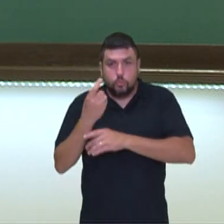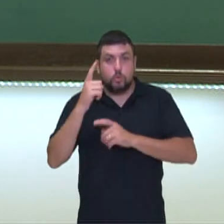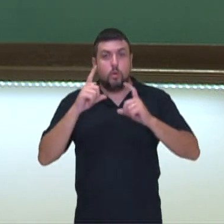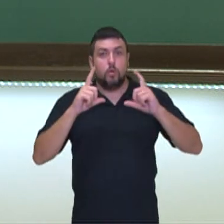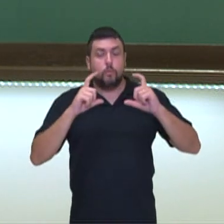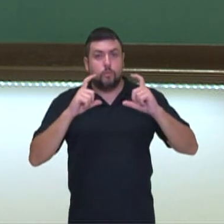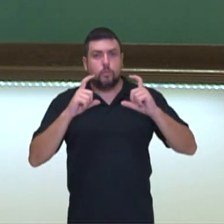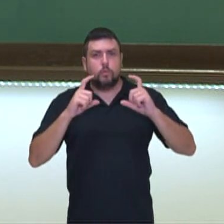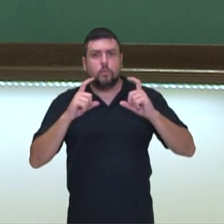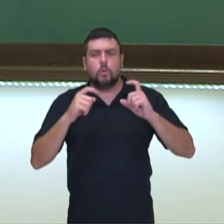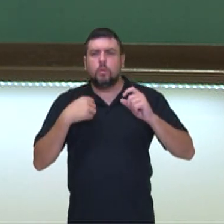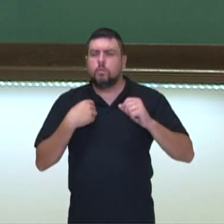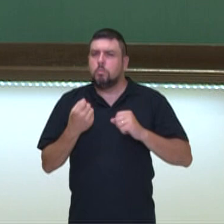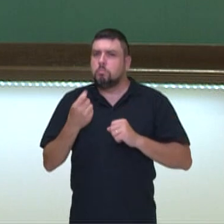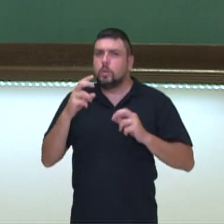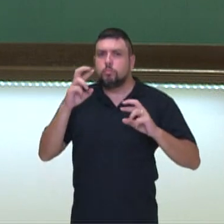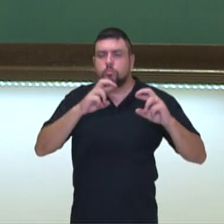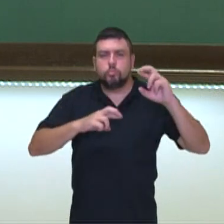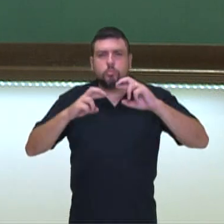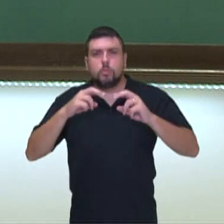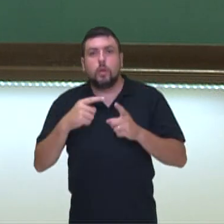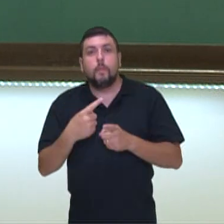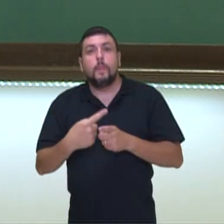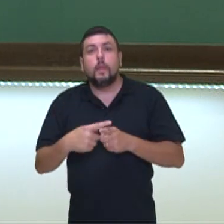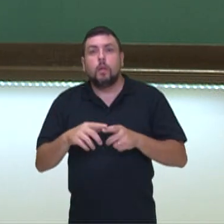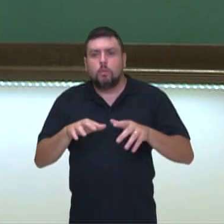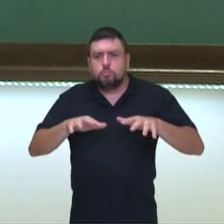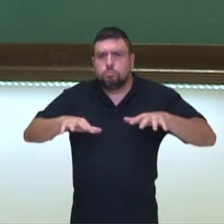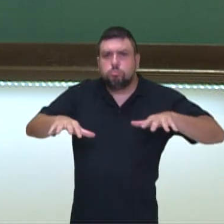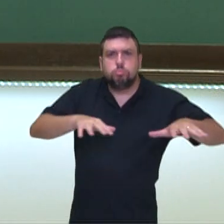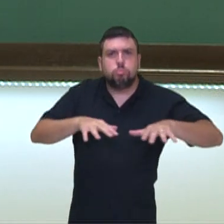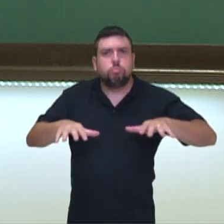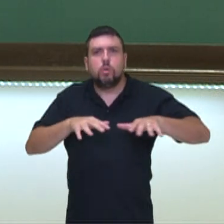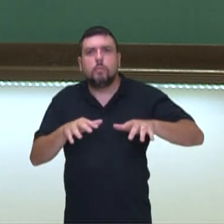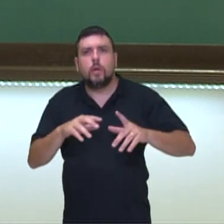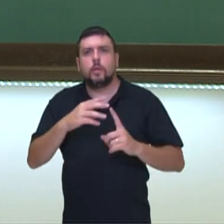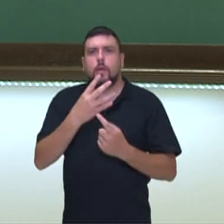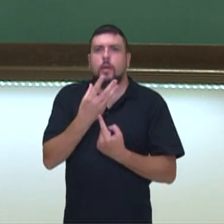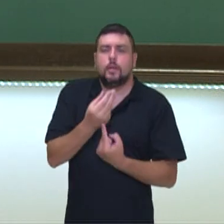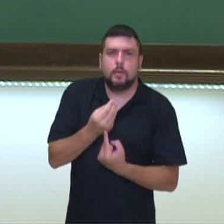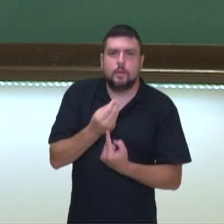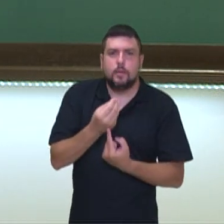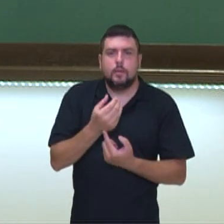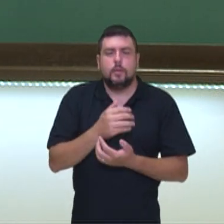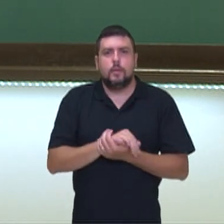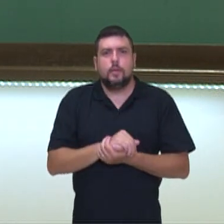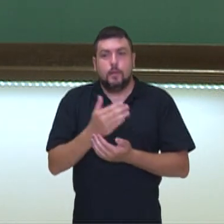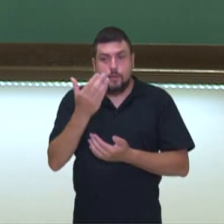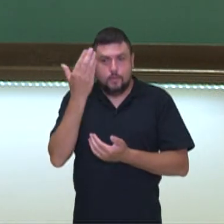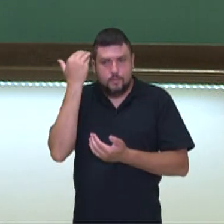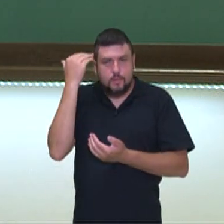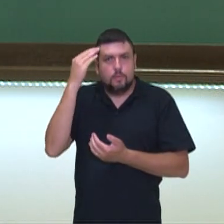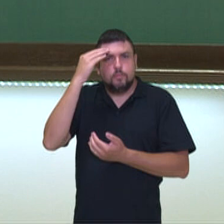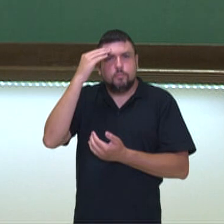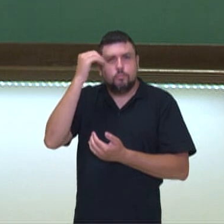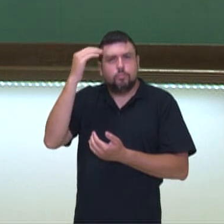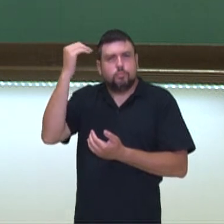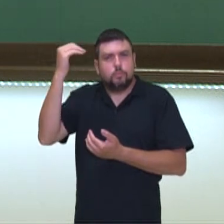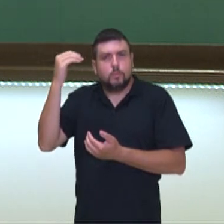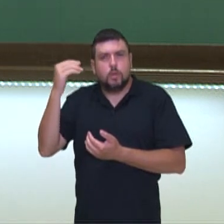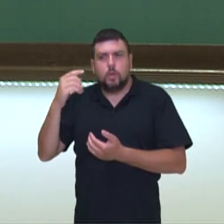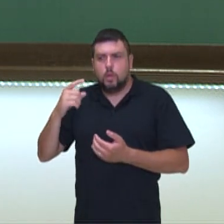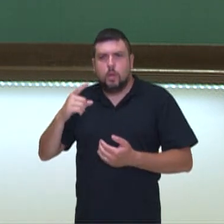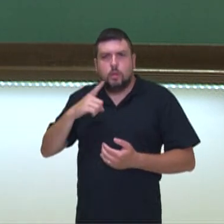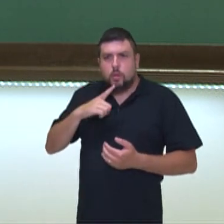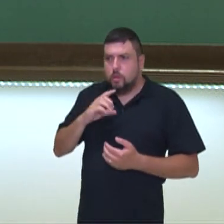era bem interessante de analisar porque ela chacoalhou o mundo da arte. Os artistas, na época, eles recebiam muito